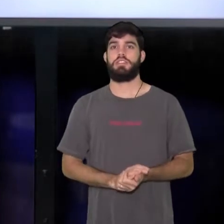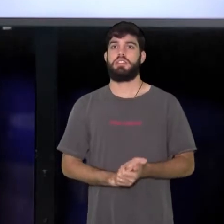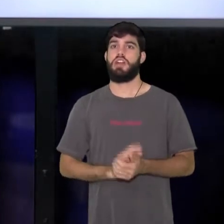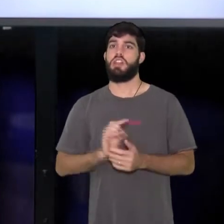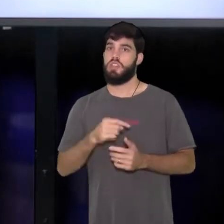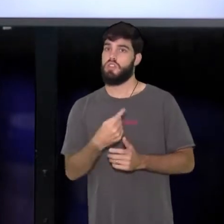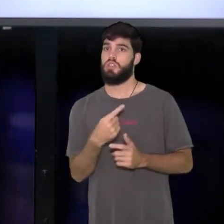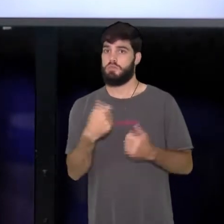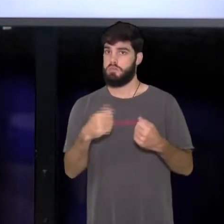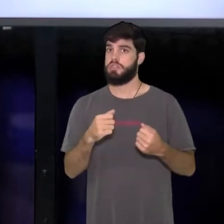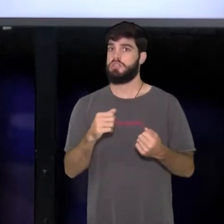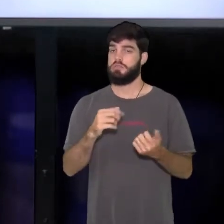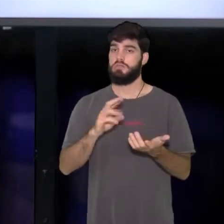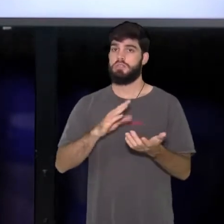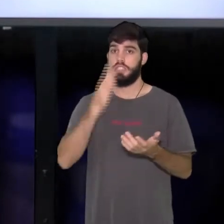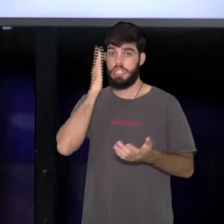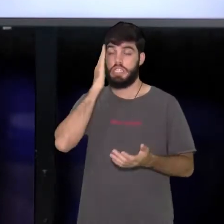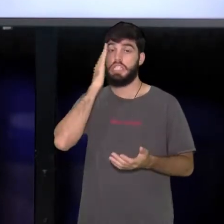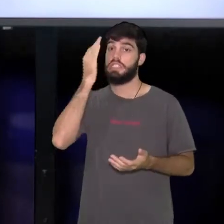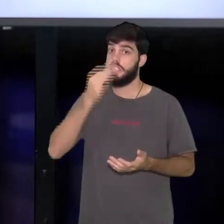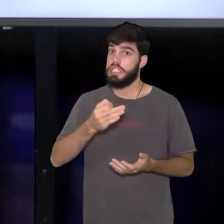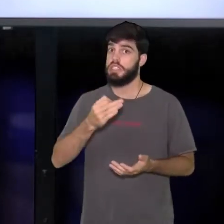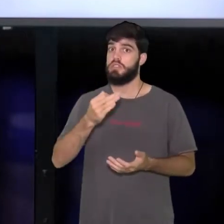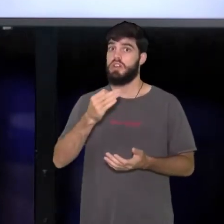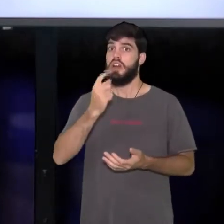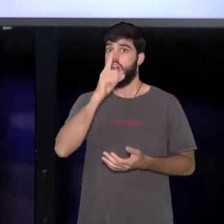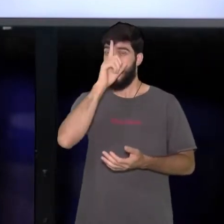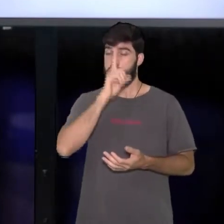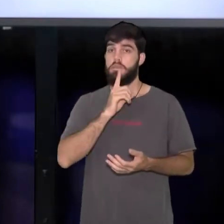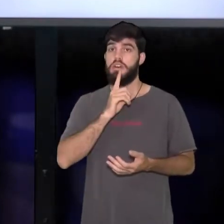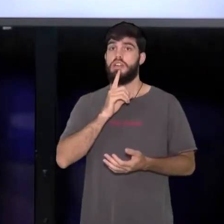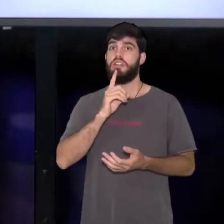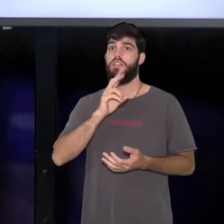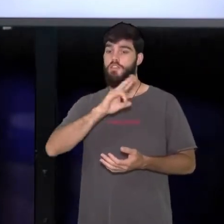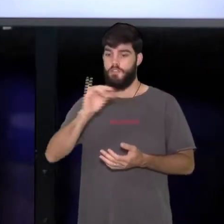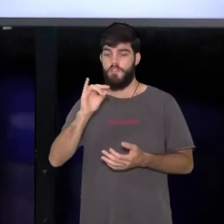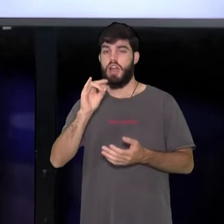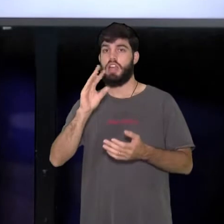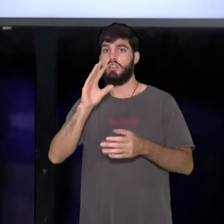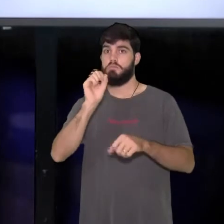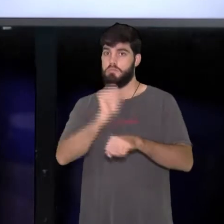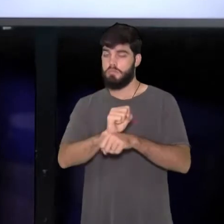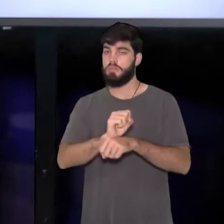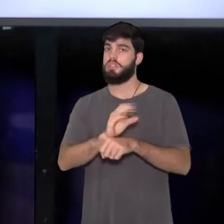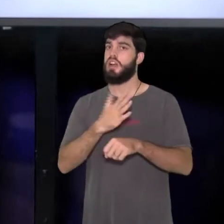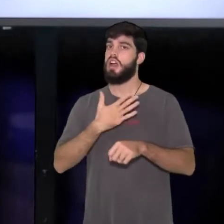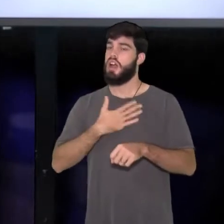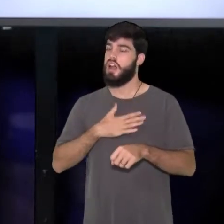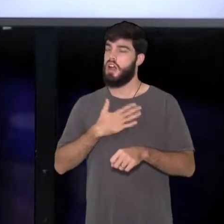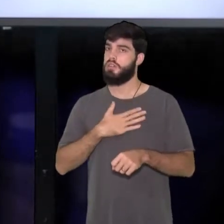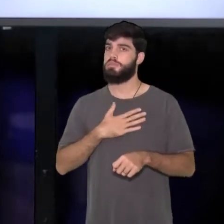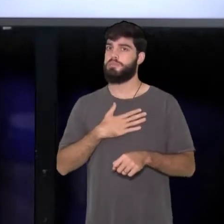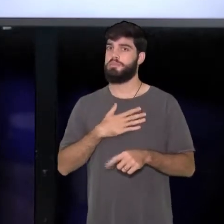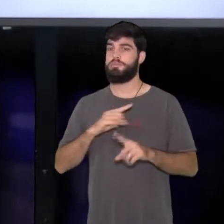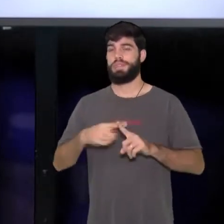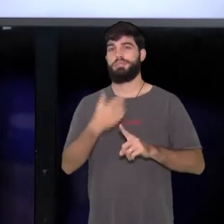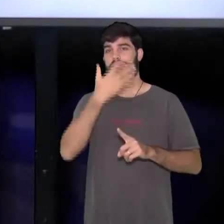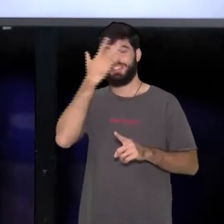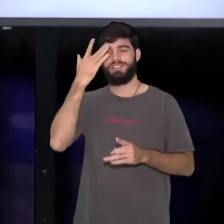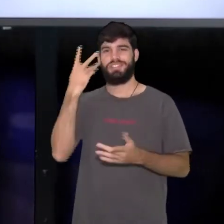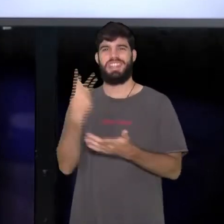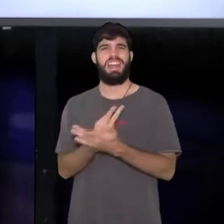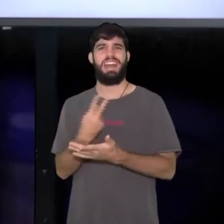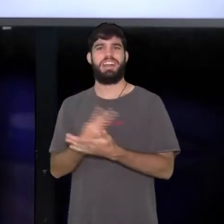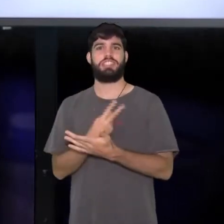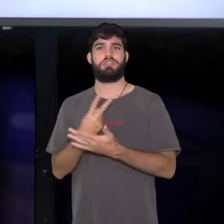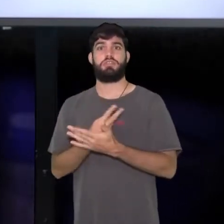vamos interpretar direito o amarelo, tá? O amarelo vai fechar, então já vai ali diminuindo. Só que tem gente que interpreta diferente,